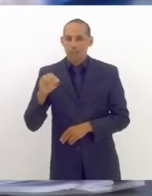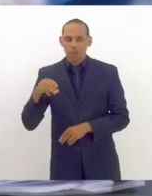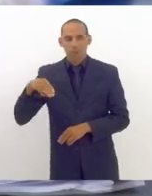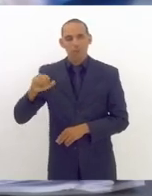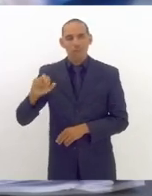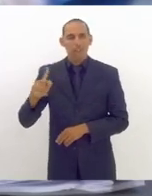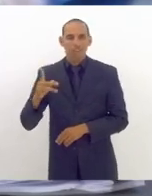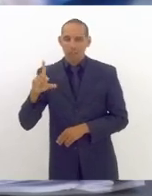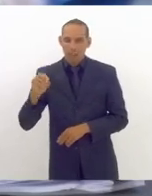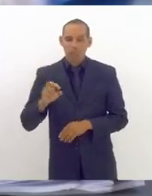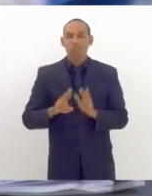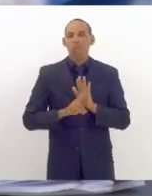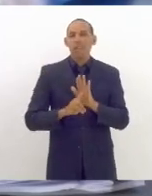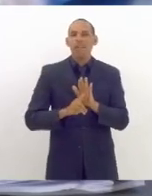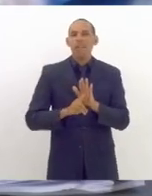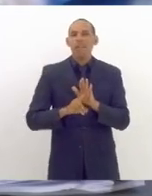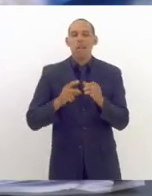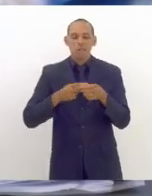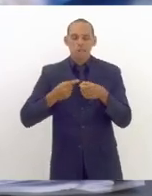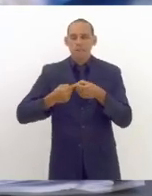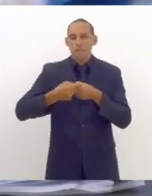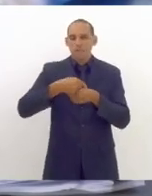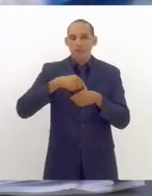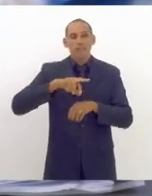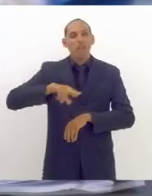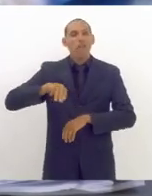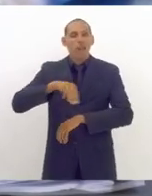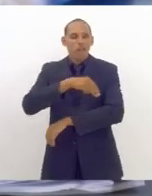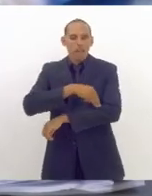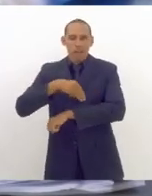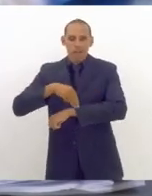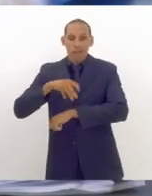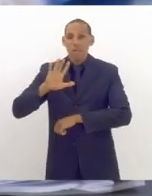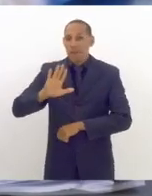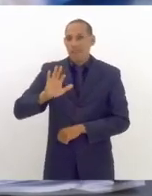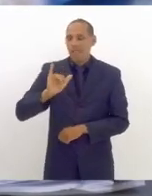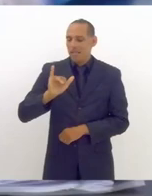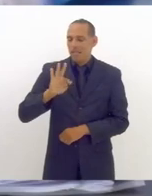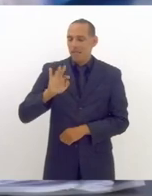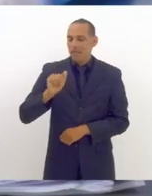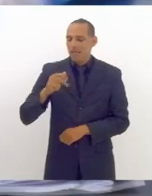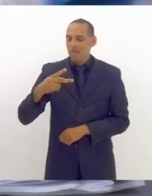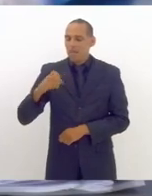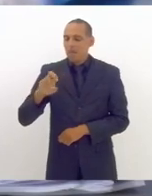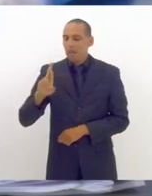interior do nosso estado não de Macaé Mas de Itaperuna